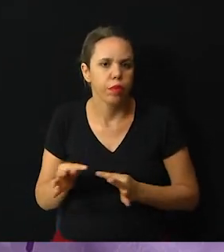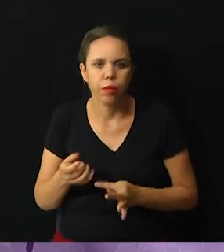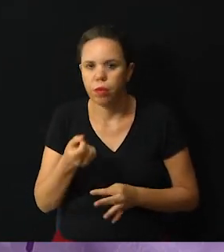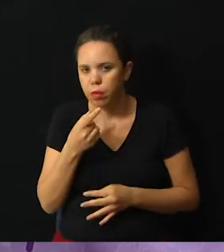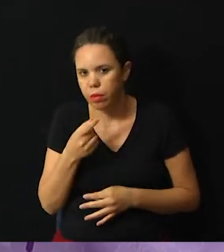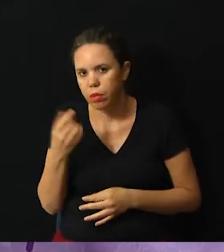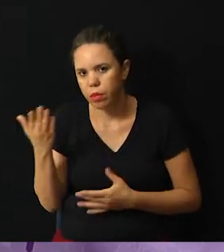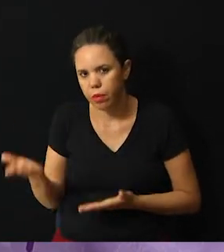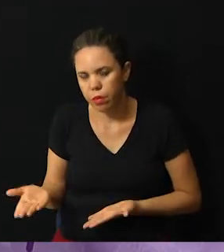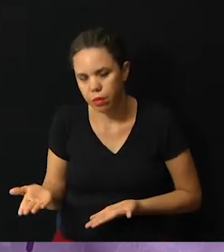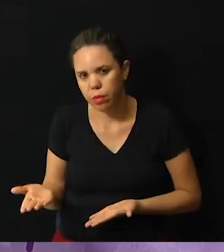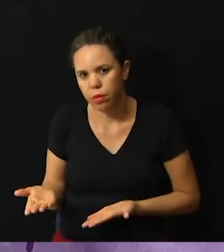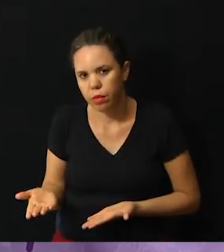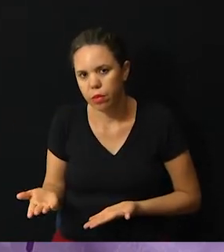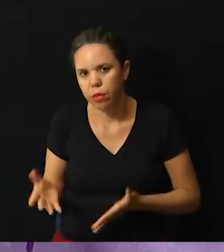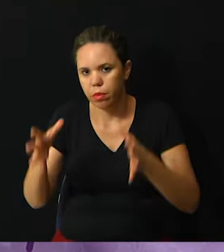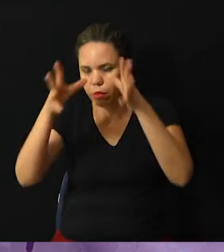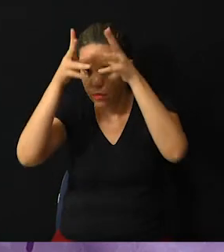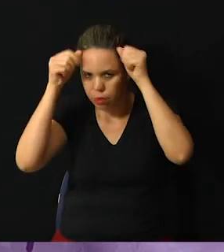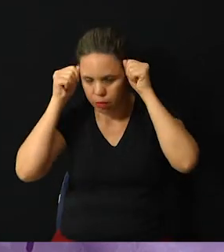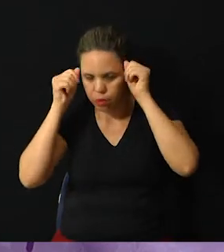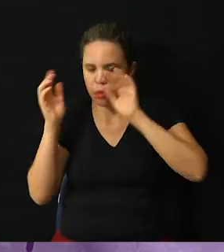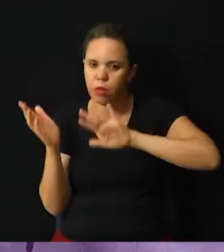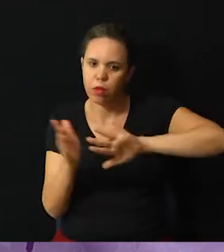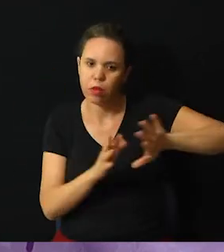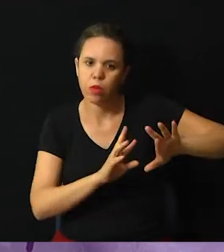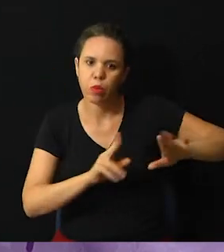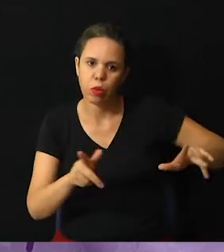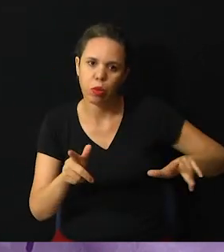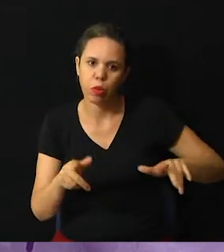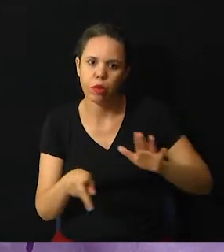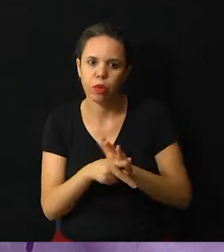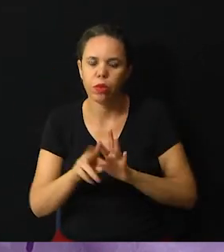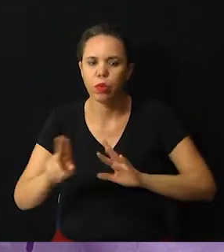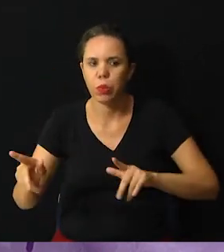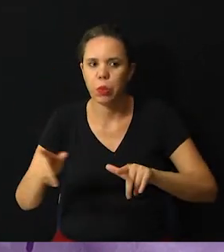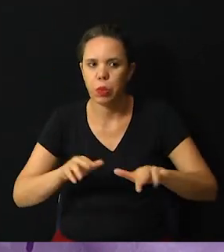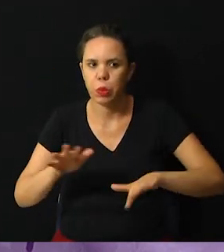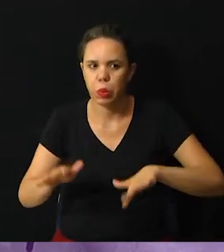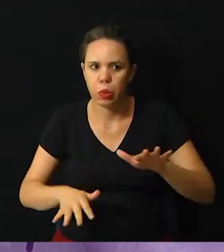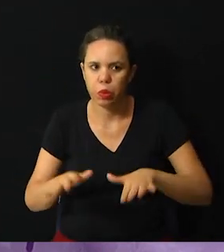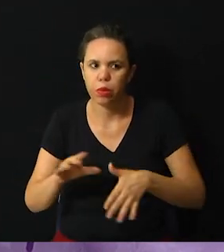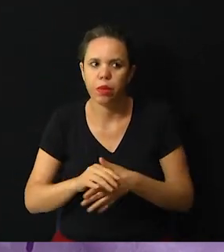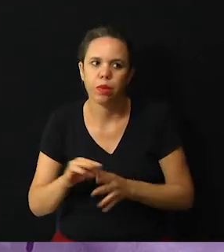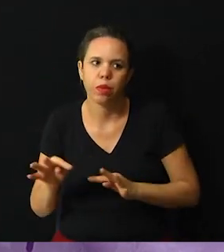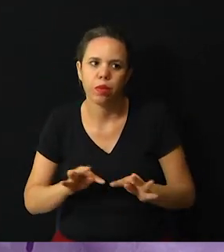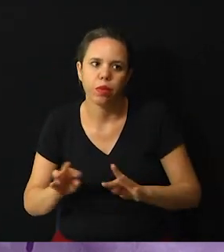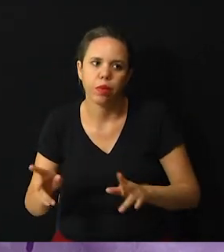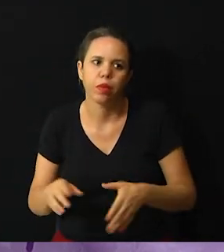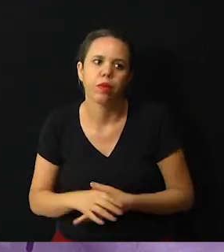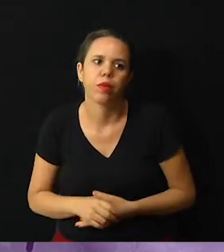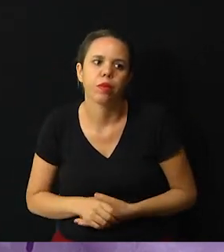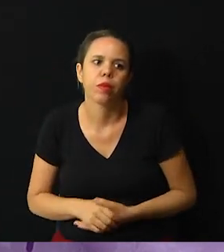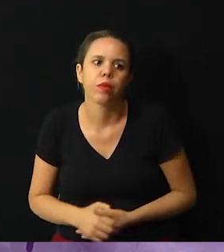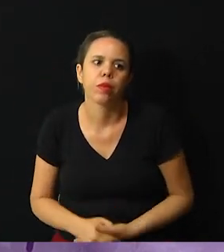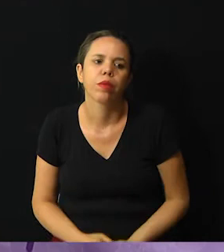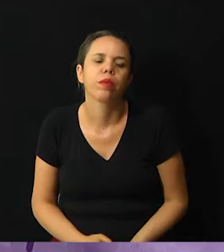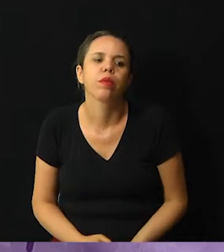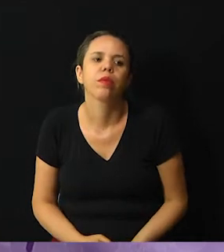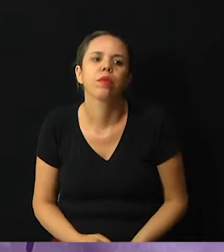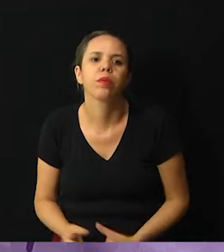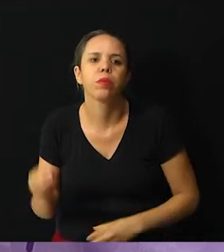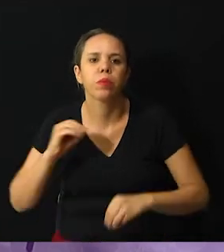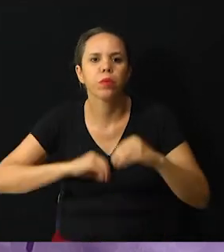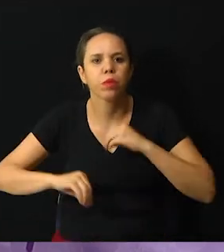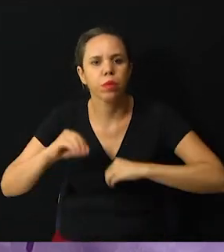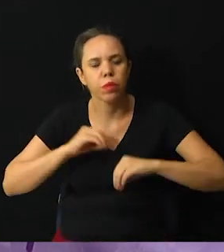tratamento medicamentoso para o Alzheimer em si, mas o Alzheimer ele também tem outros sintomas que podem ser tratados,